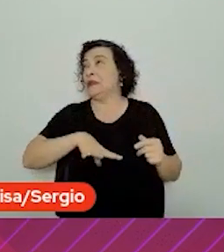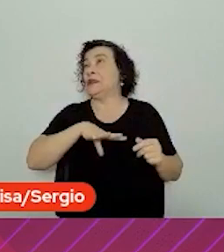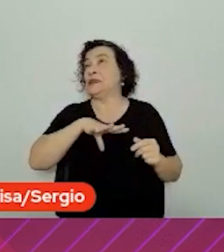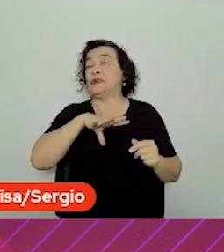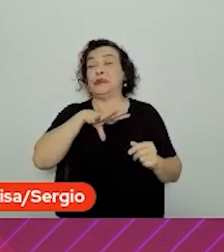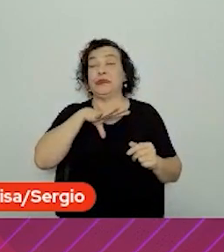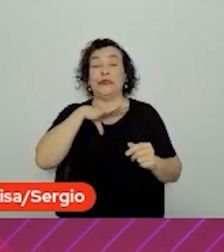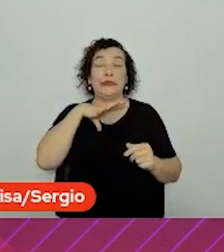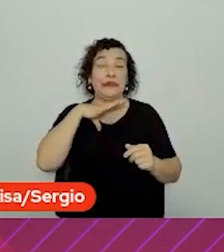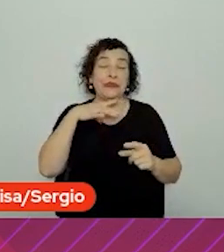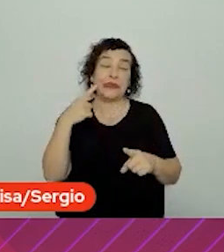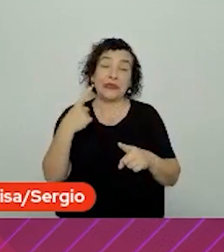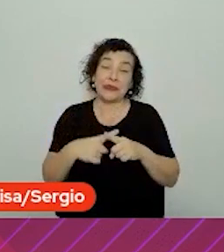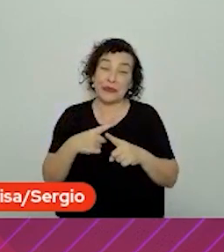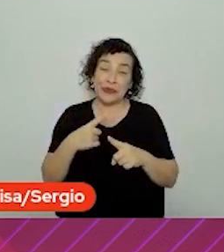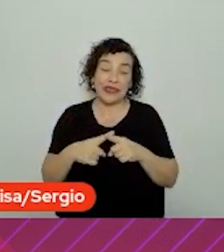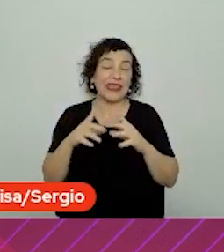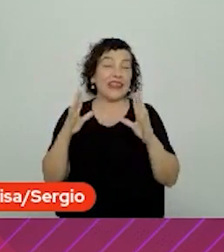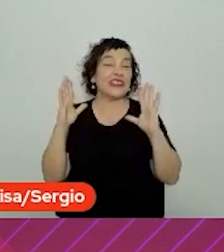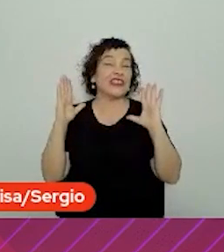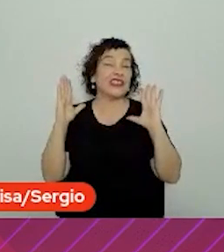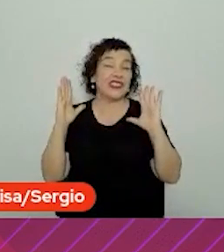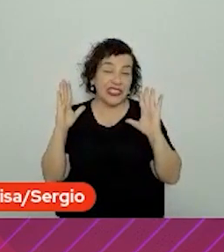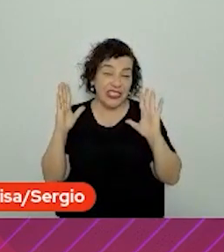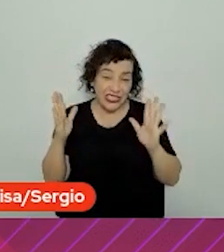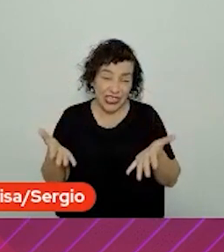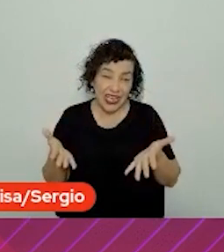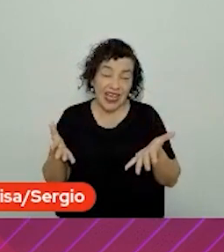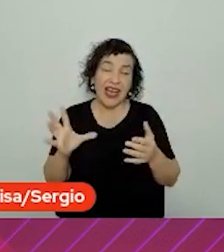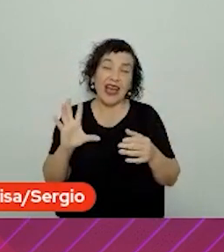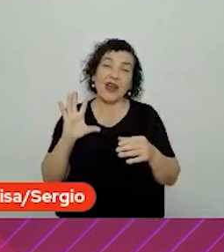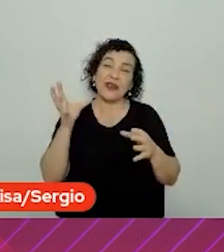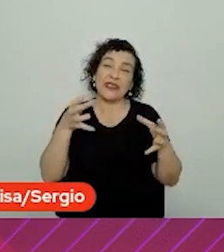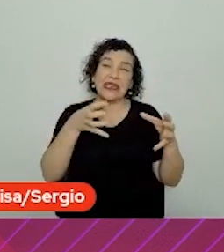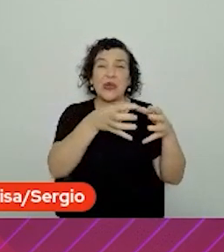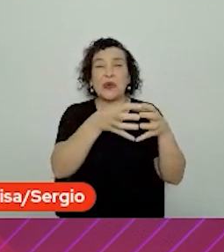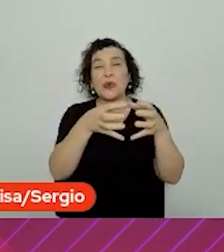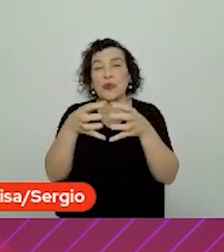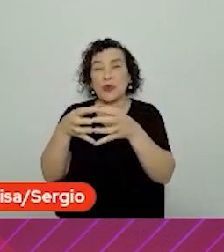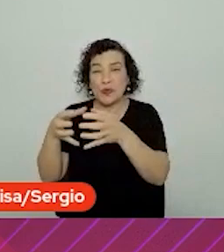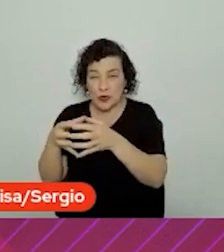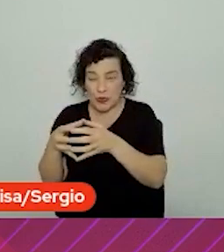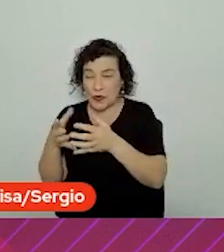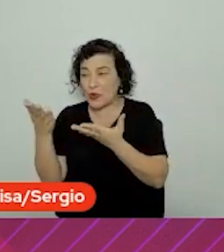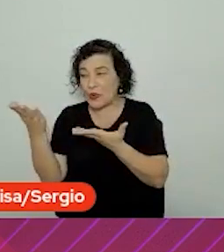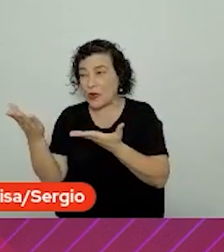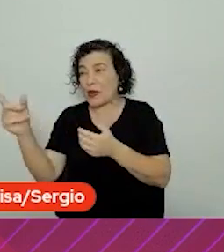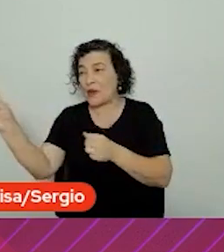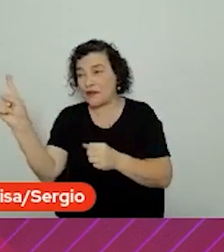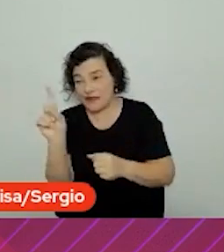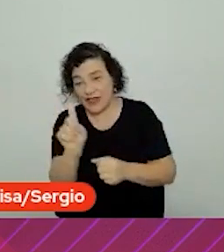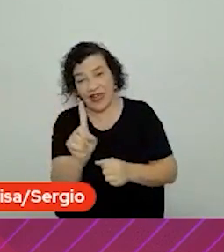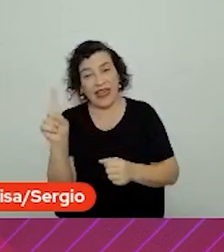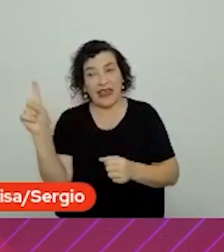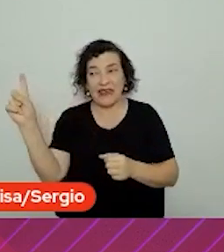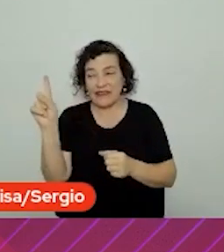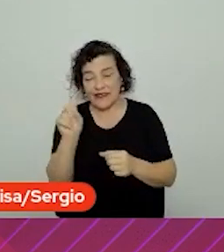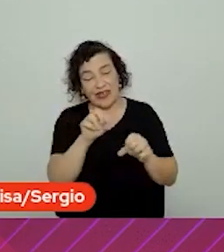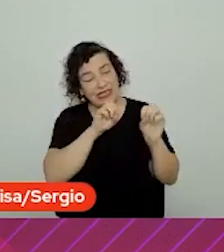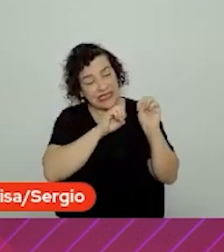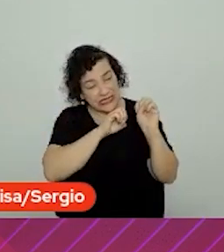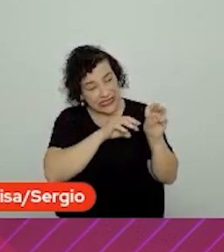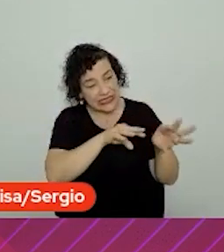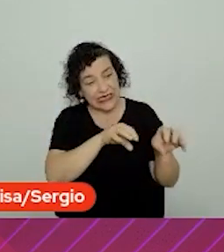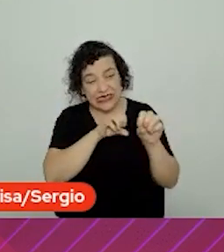são tantas pessoas que passam nos times, que ficam repetindo sempre as mesmas coisas, que no final, tipo, elas vão ter um